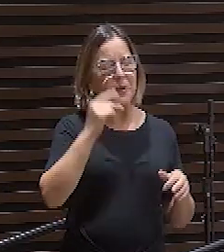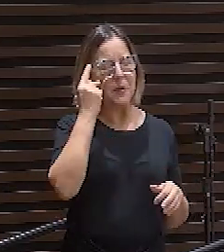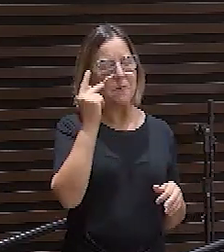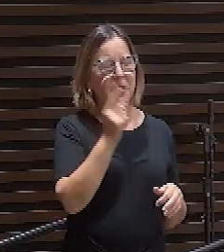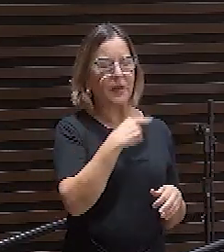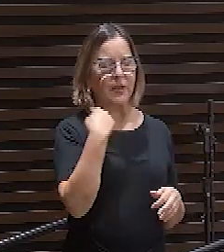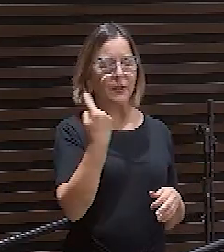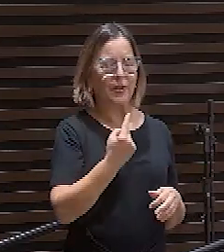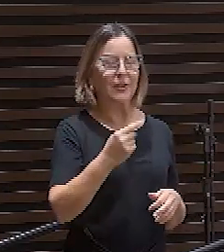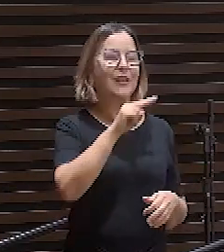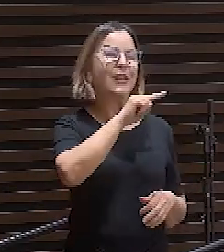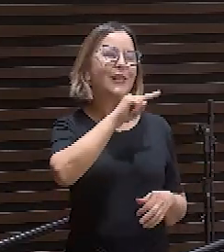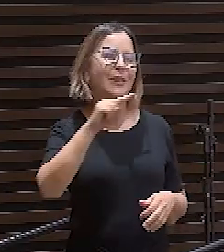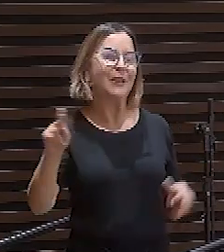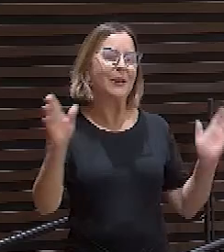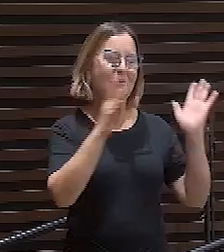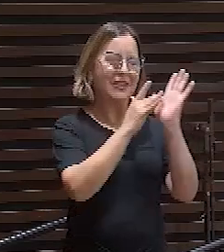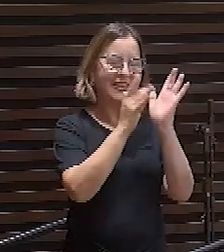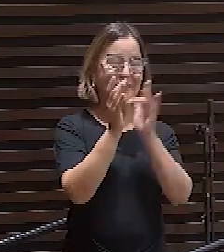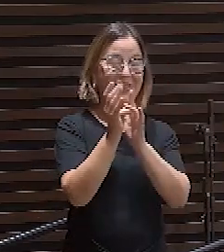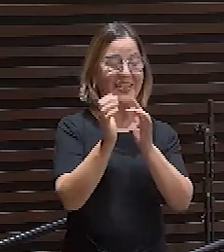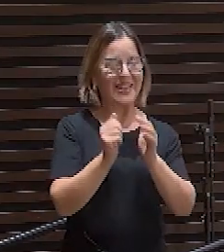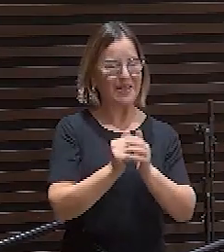de Jesus. Amém.